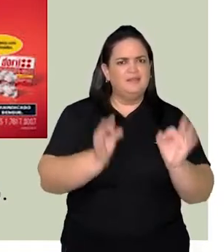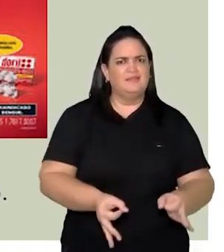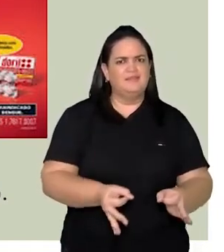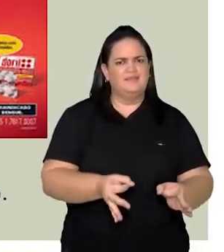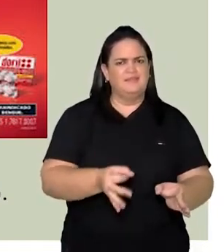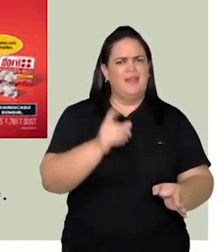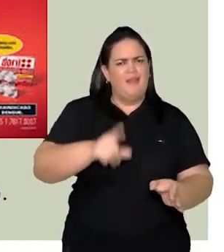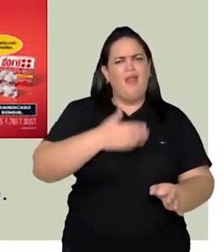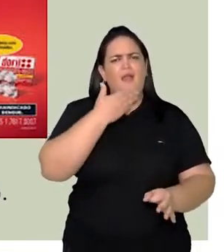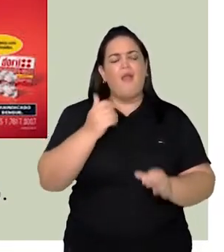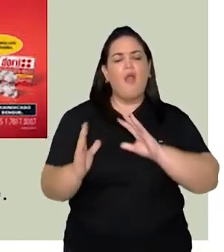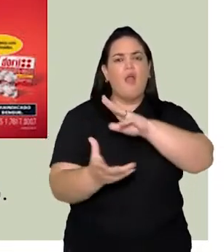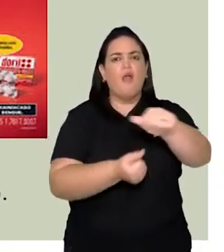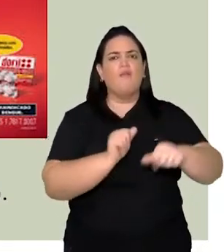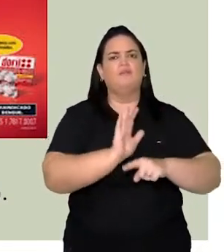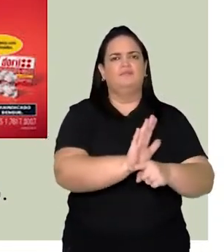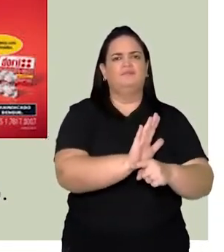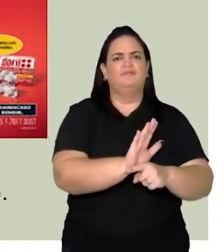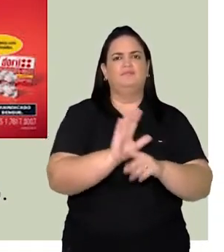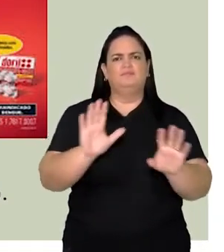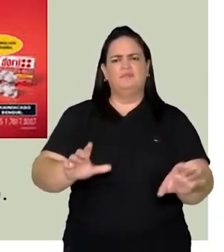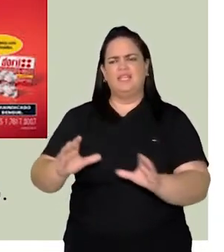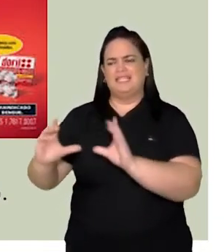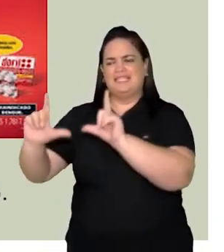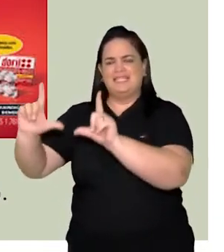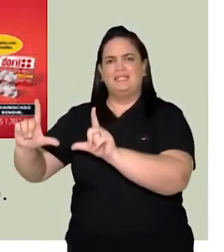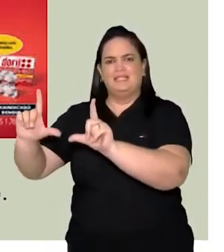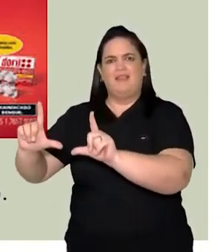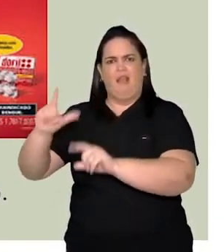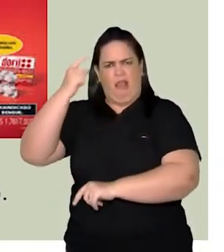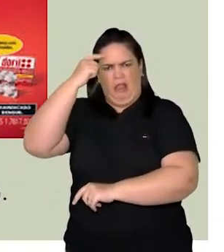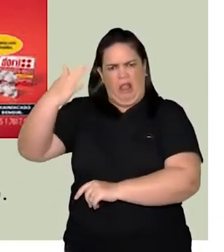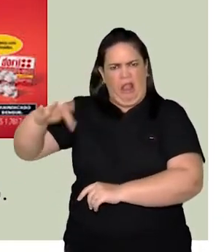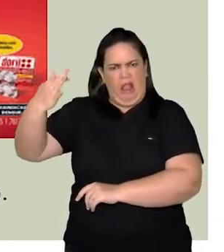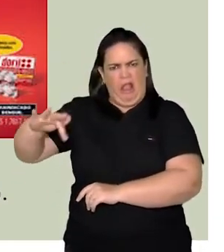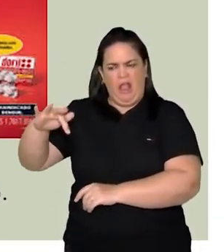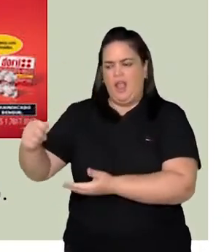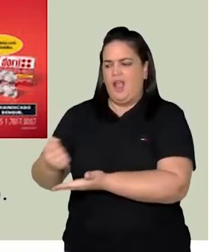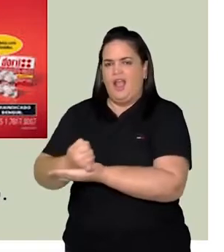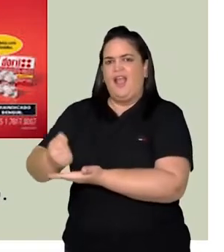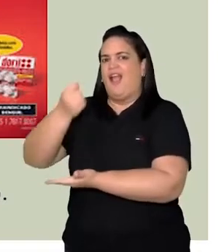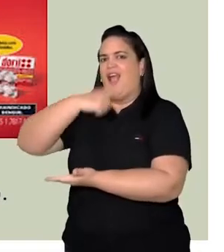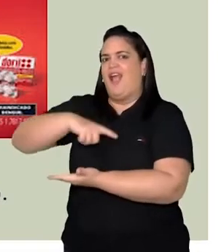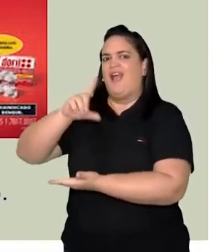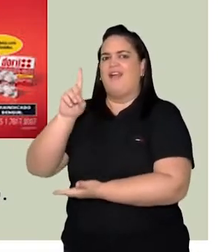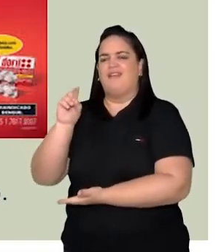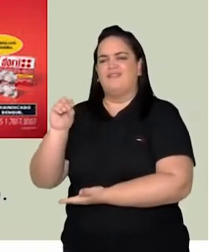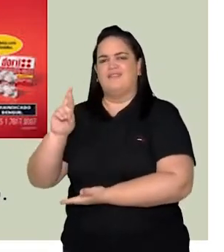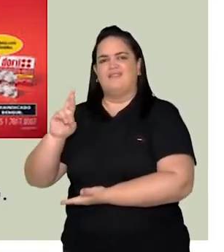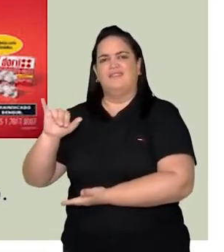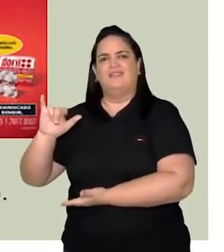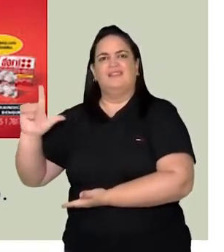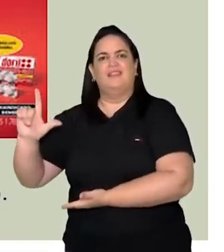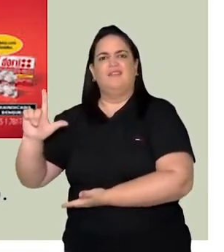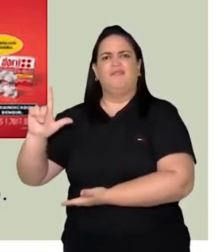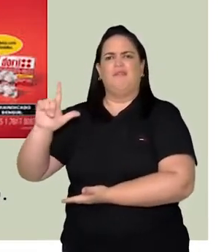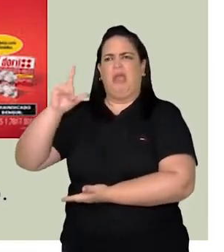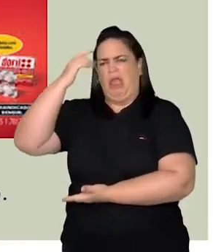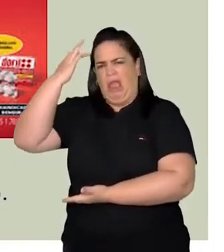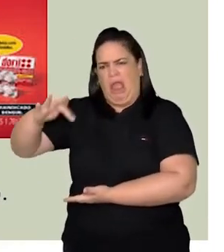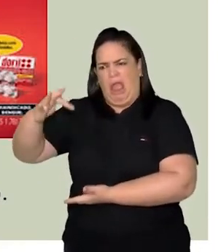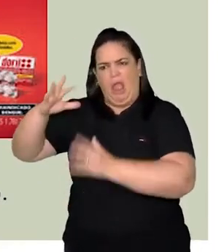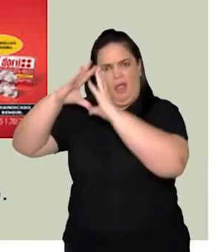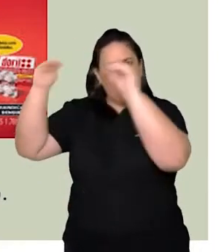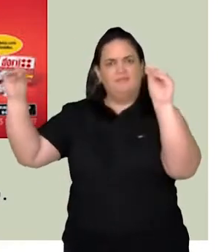mundo melhor. Segunda, dor de cabeça, tomou Doril, a dor sumiu. São textos publicitários que